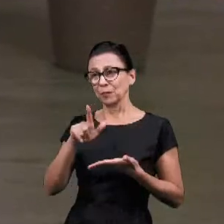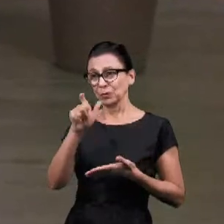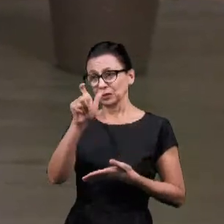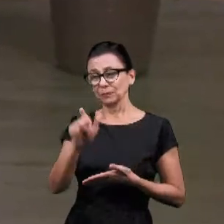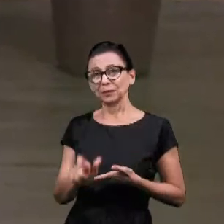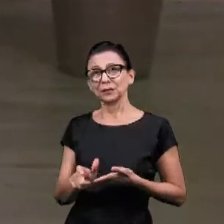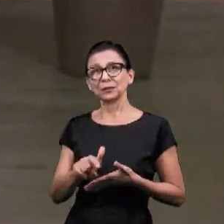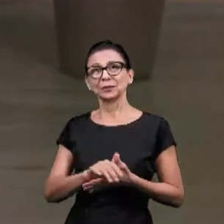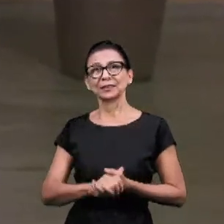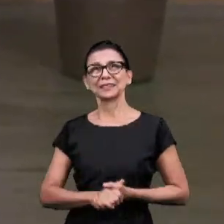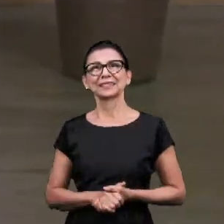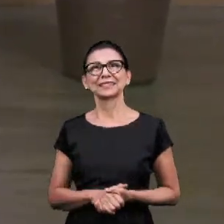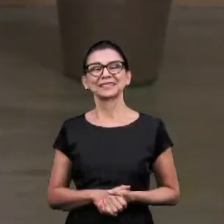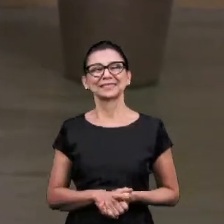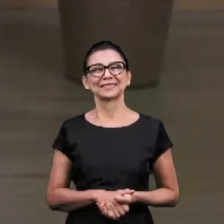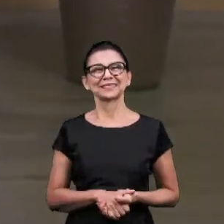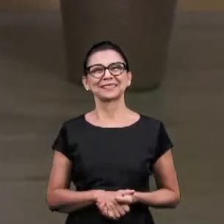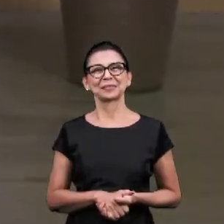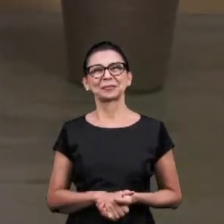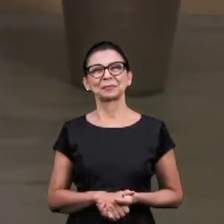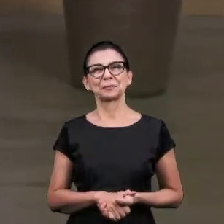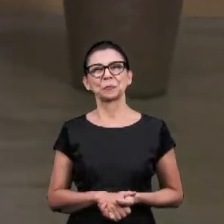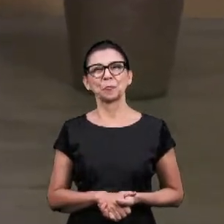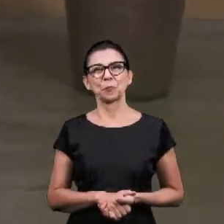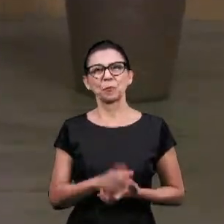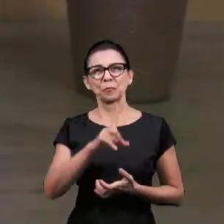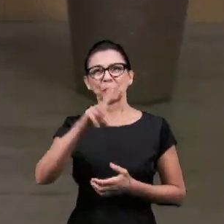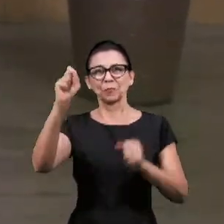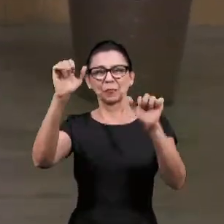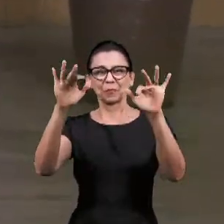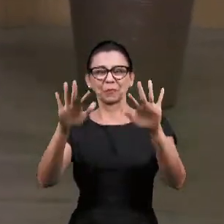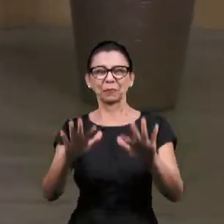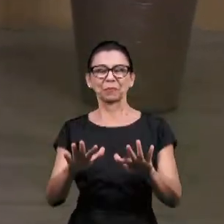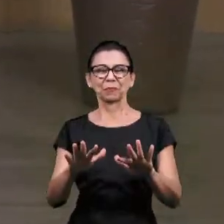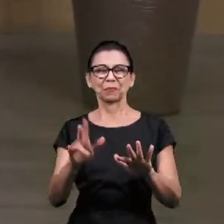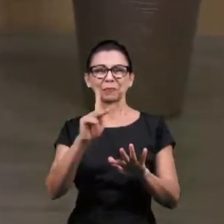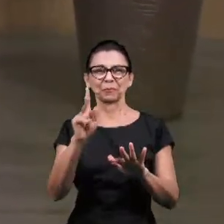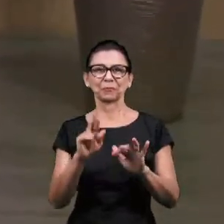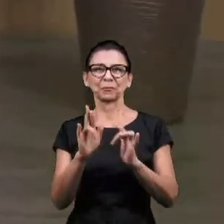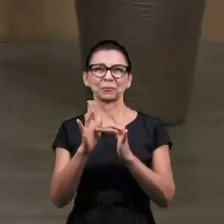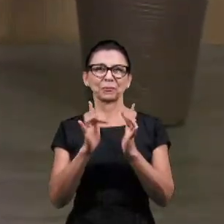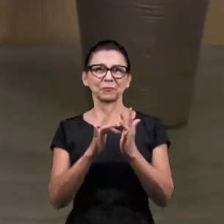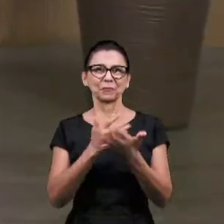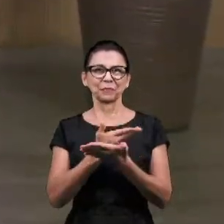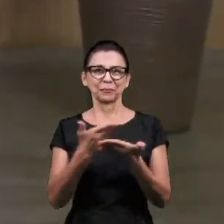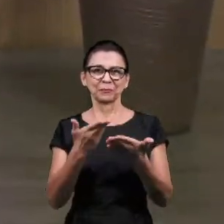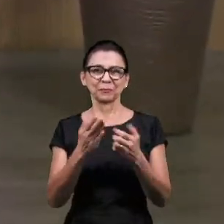mais alguém. Que coisa maravilhosa. Deus abençoe. A paz do Senhor. A paz do Senhor, irmãos.